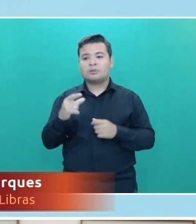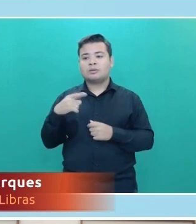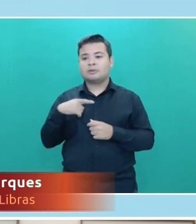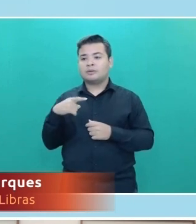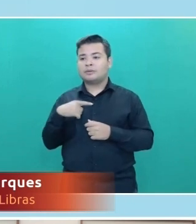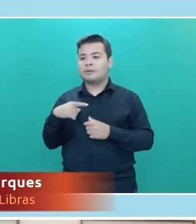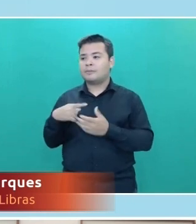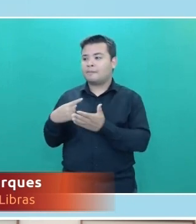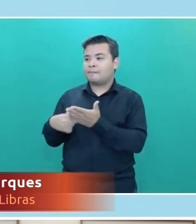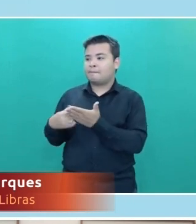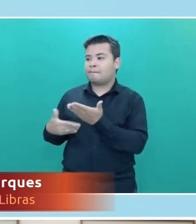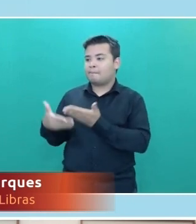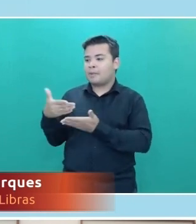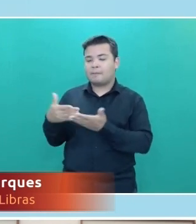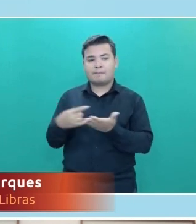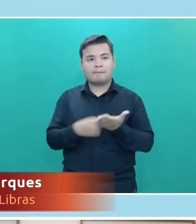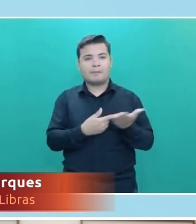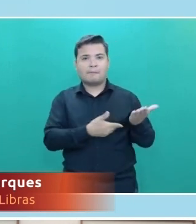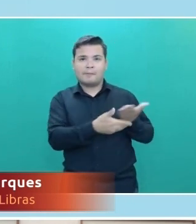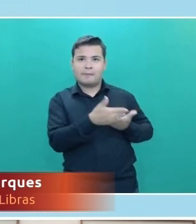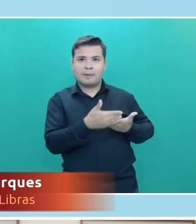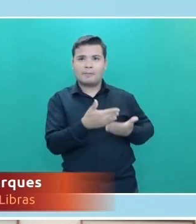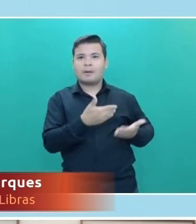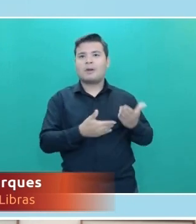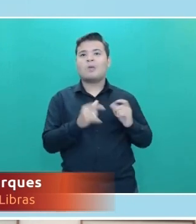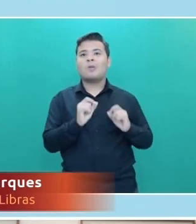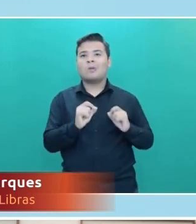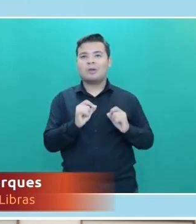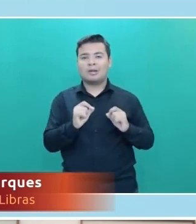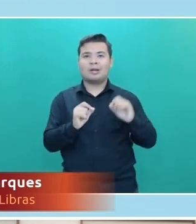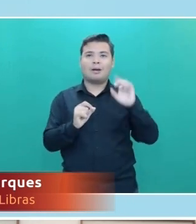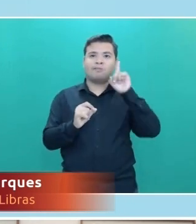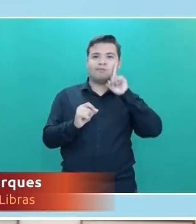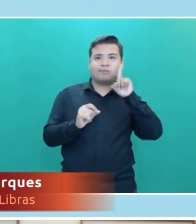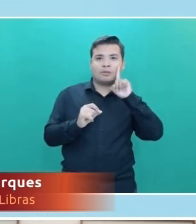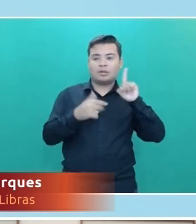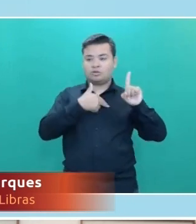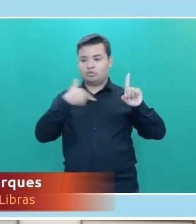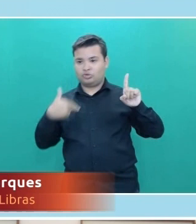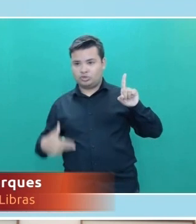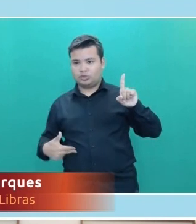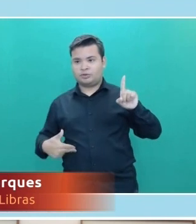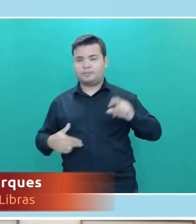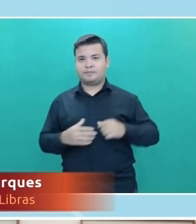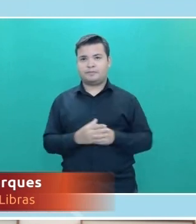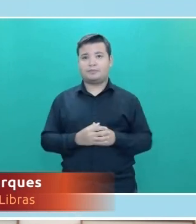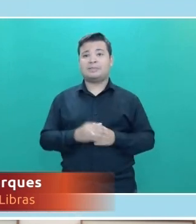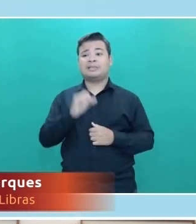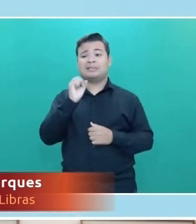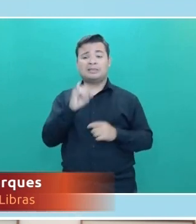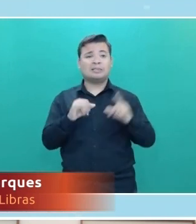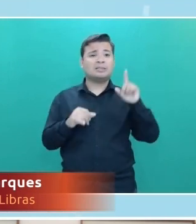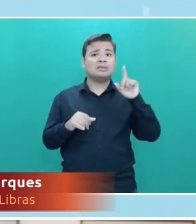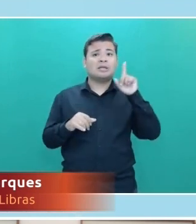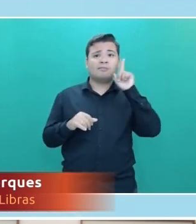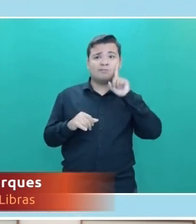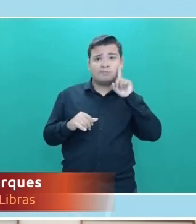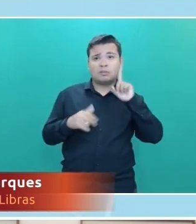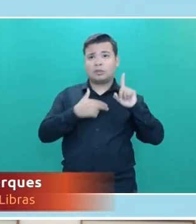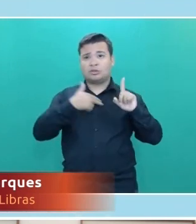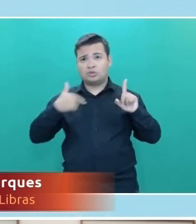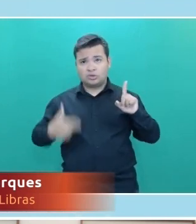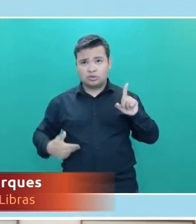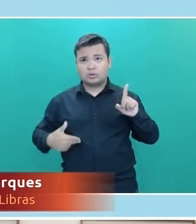duas principais potências, que é Estados Unidos e China. A partir do momento que elas se colocam em lados opostos nessa